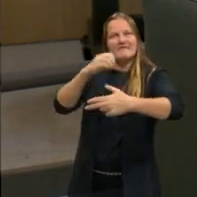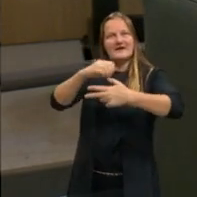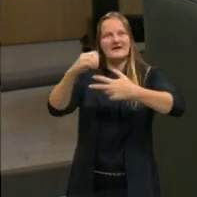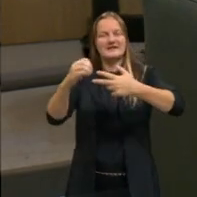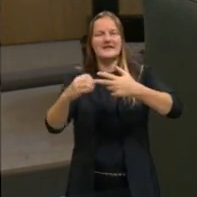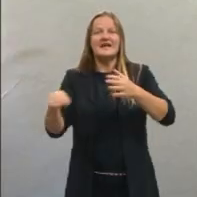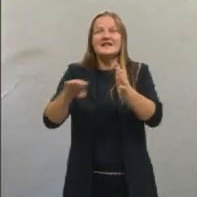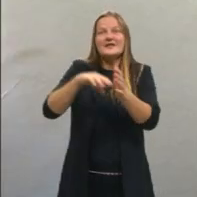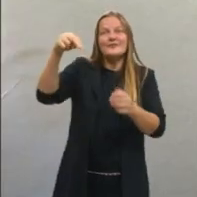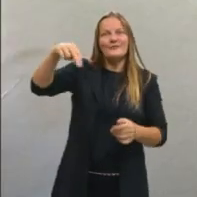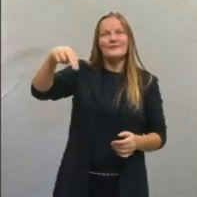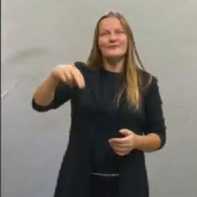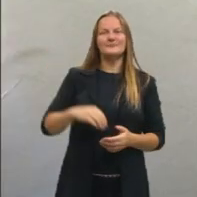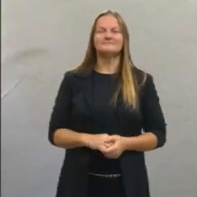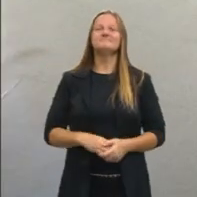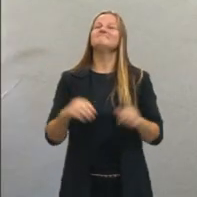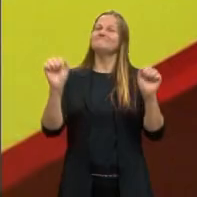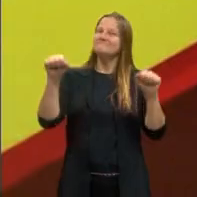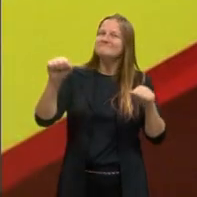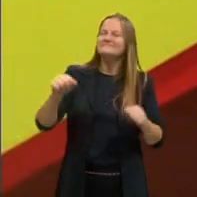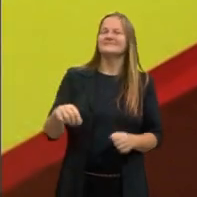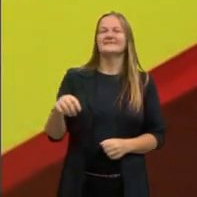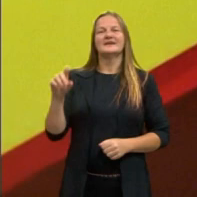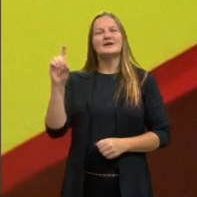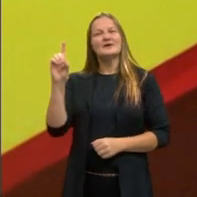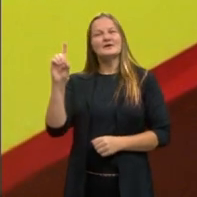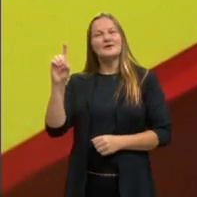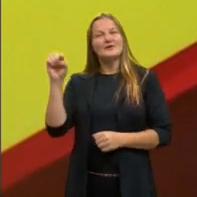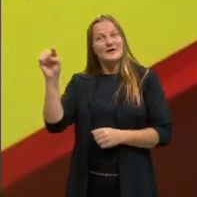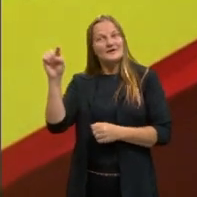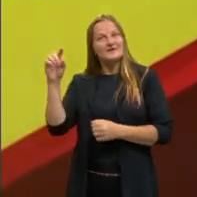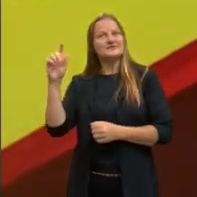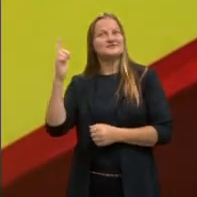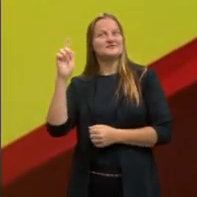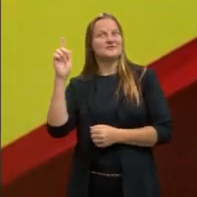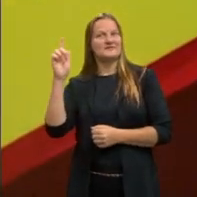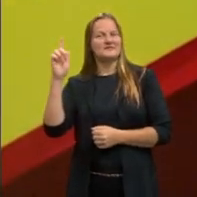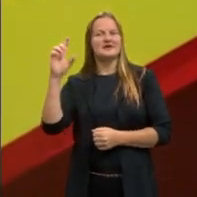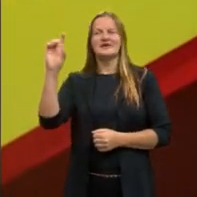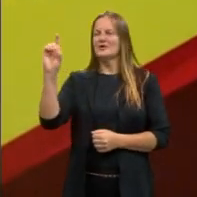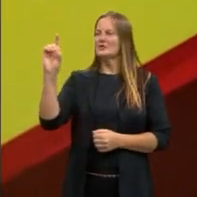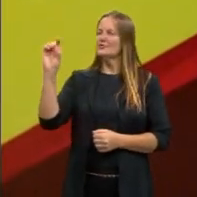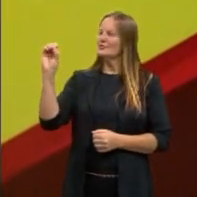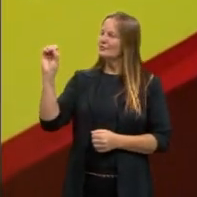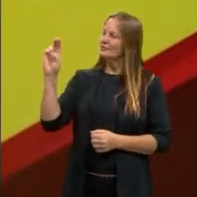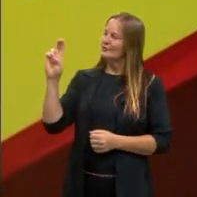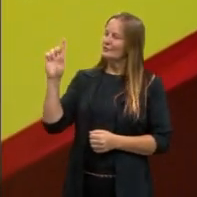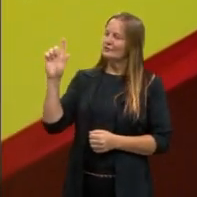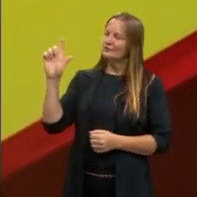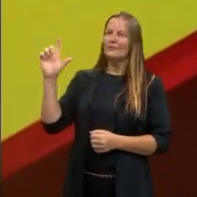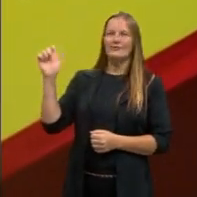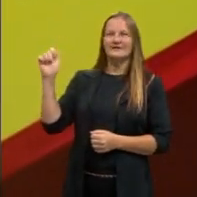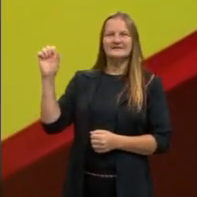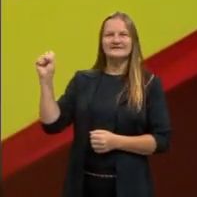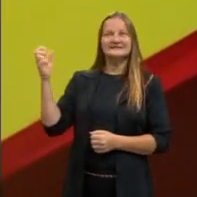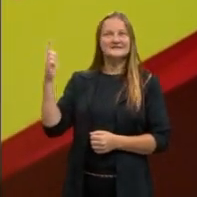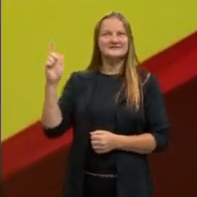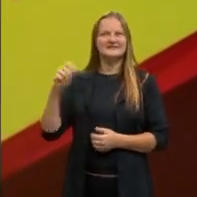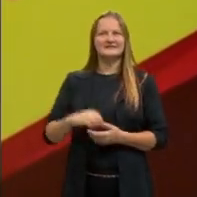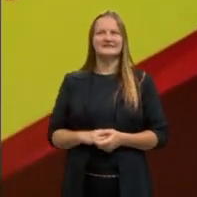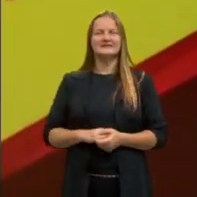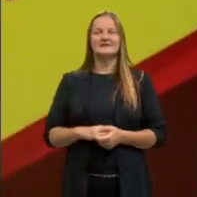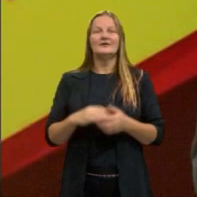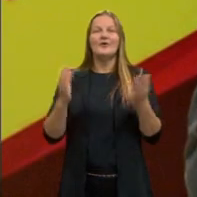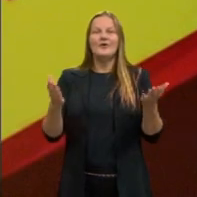prova até Novembro totalmente Eu sou professor de Geografia mas professor Douglas certo o